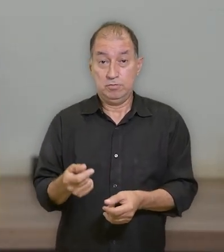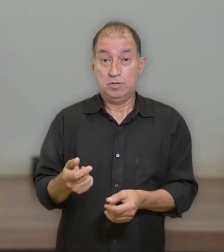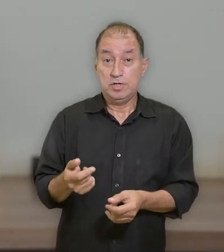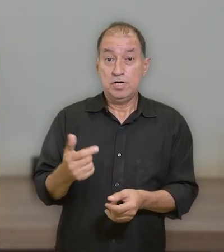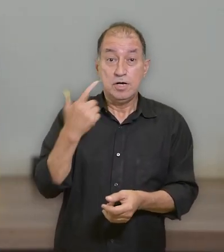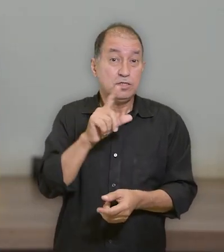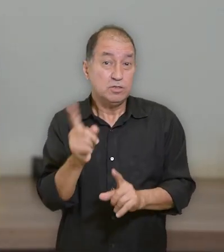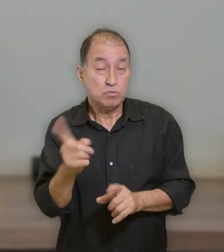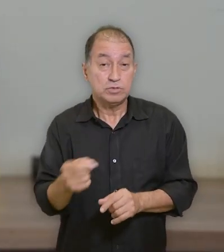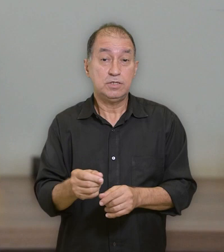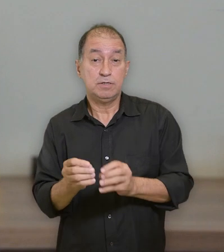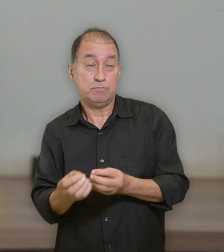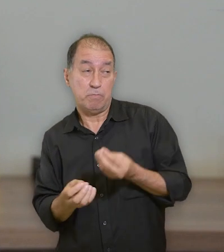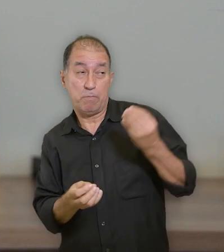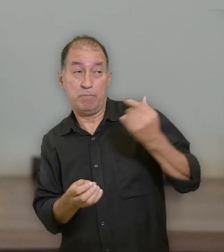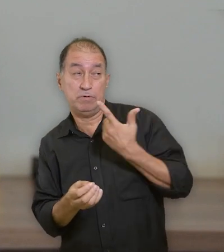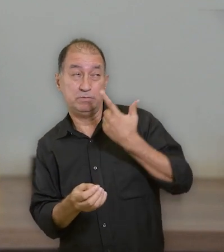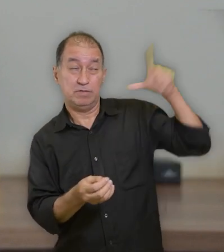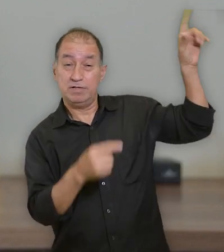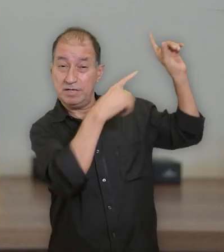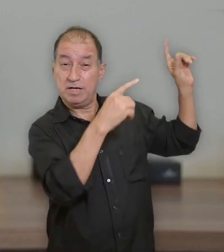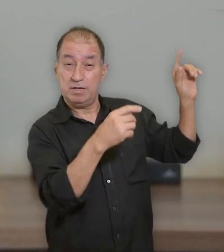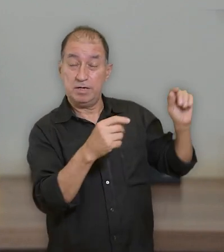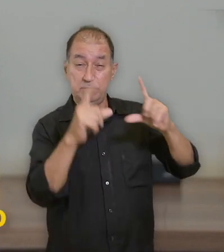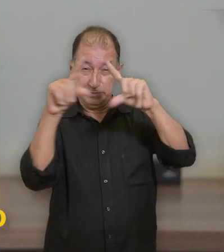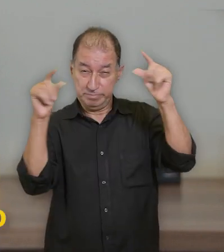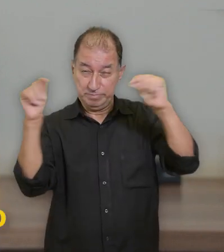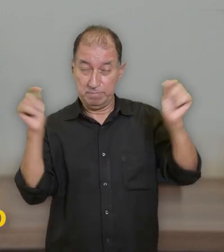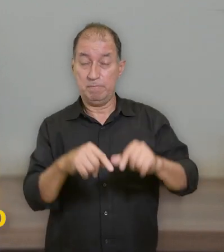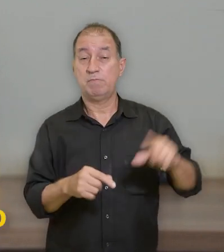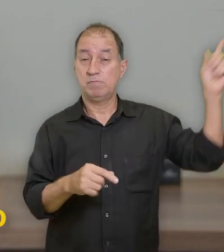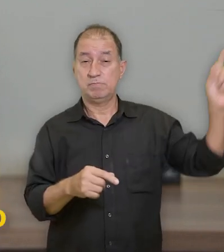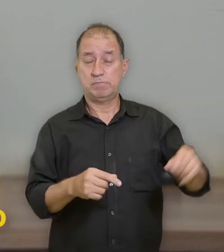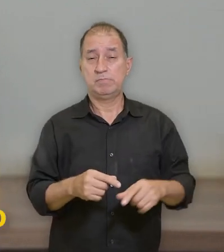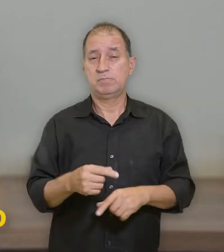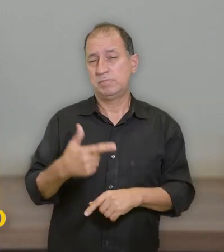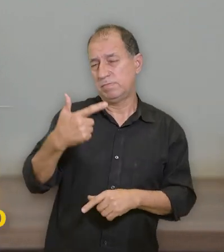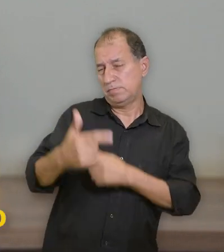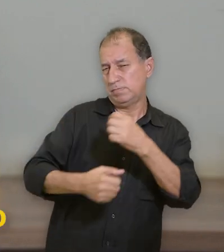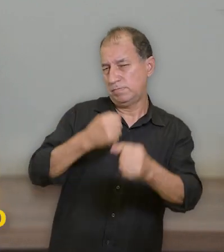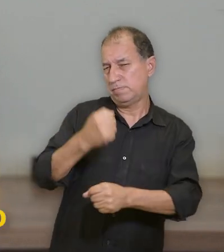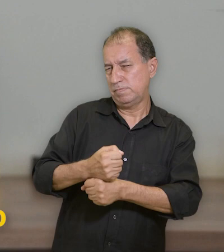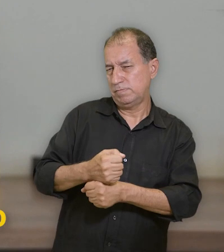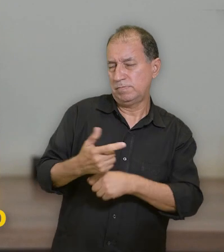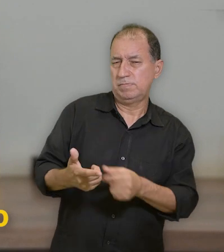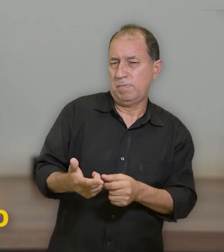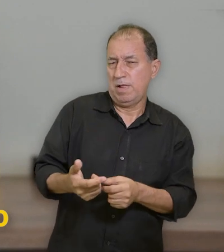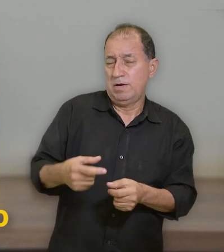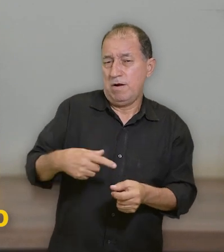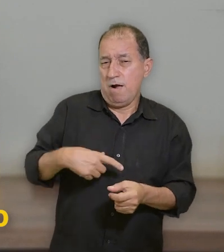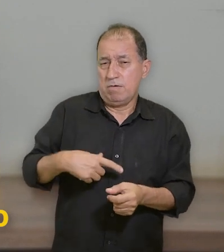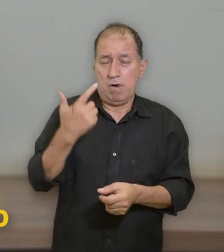dele, que houvesse recurso, ele ia para Brasília, para a décima região na época. E lá demorava 2, 3 anos para esse processo